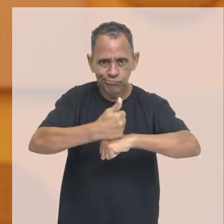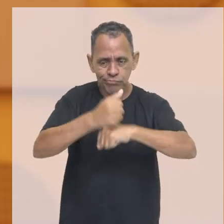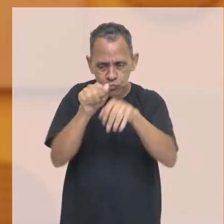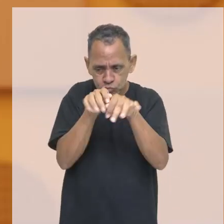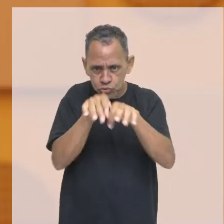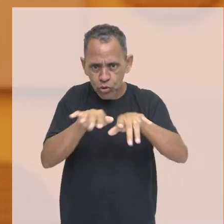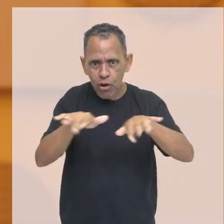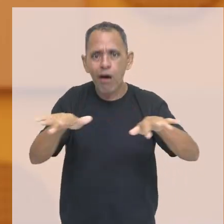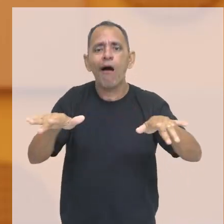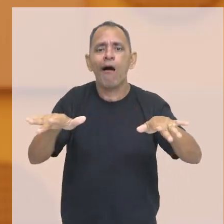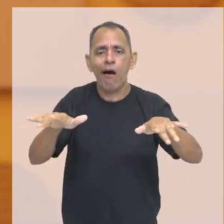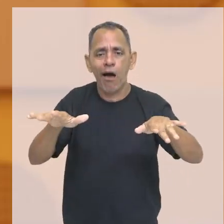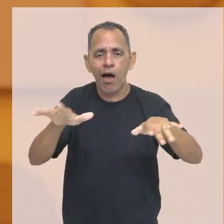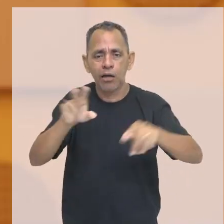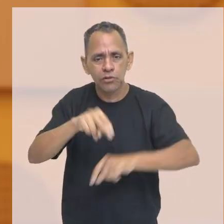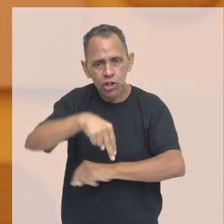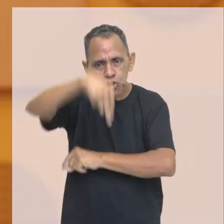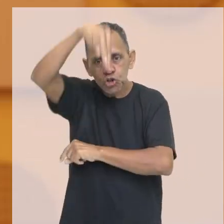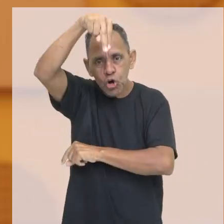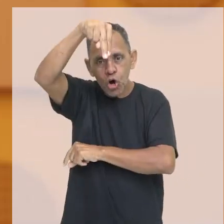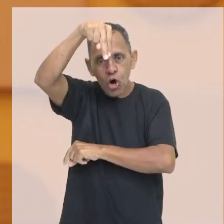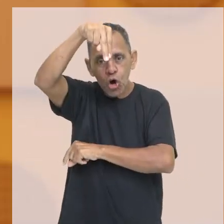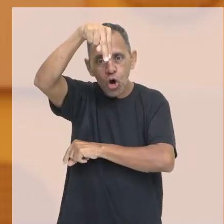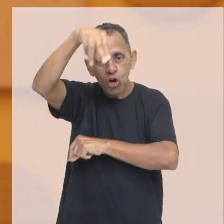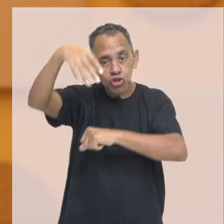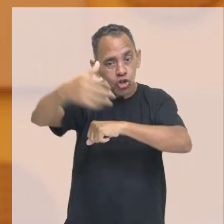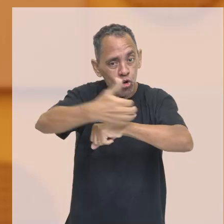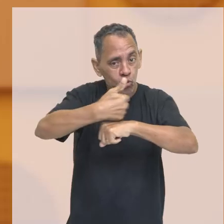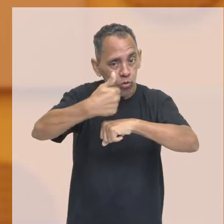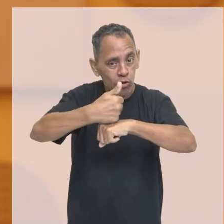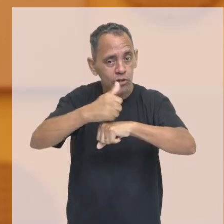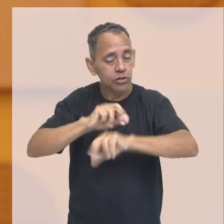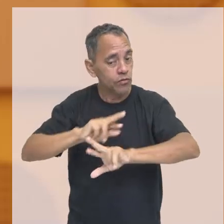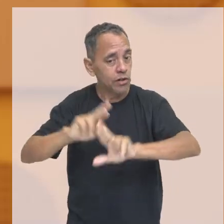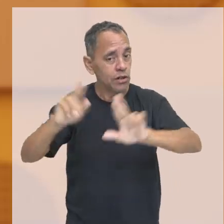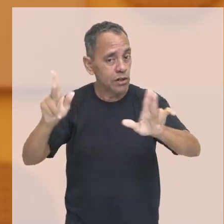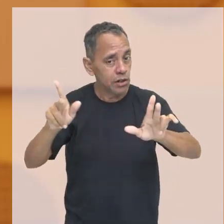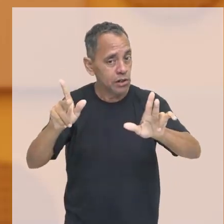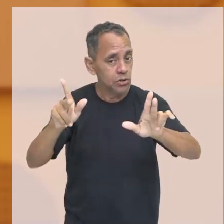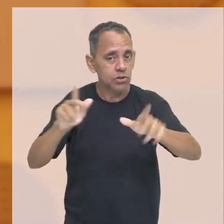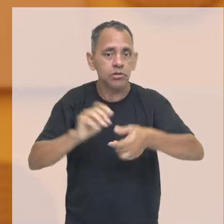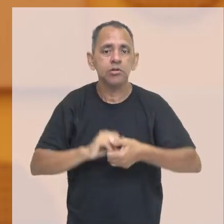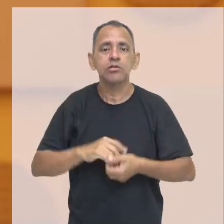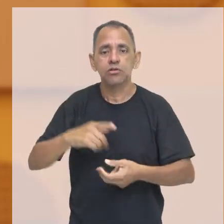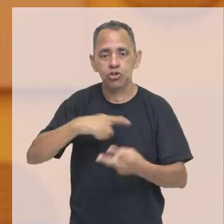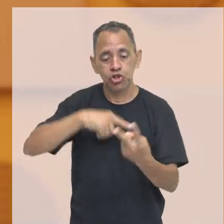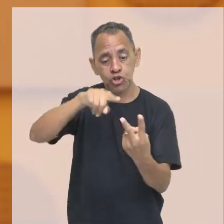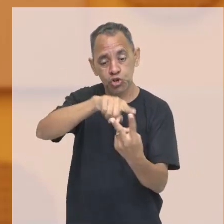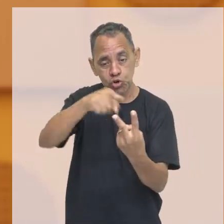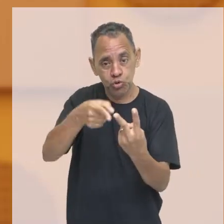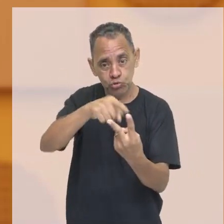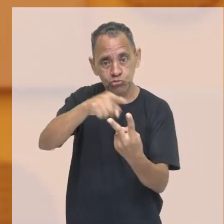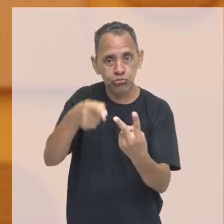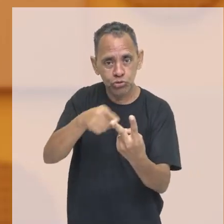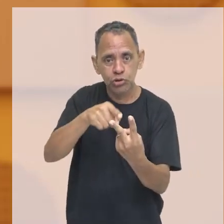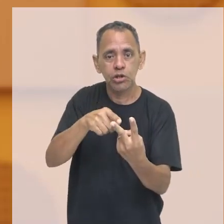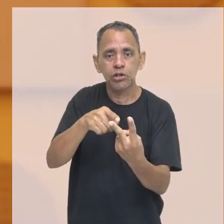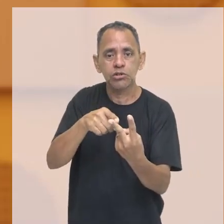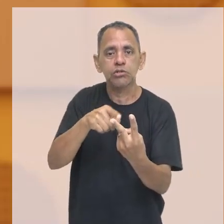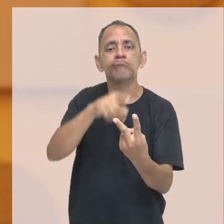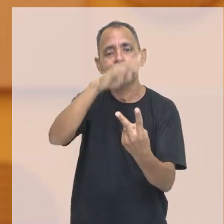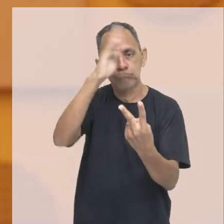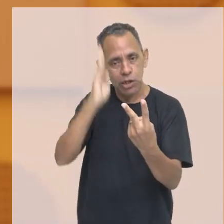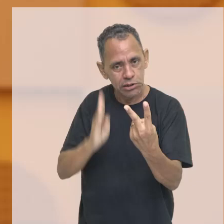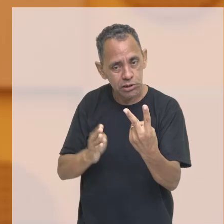a Amazônia, a região norte, por assim dizer, era uma colônia diferente do que foi o Brasil. Existiam duas colônias,